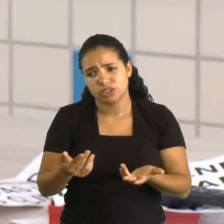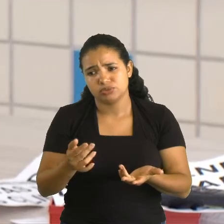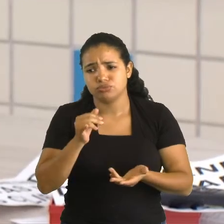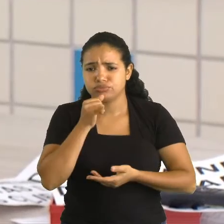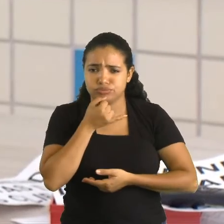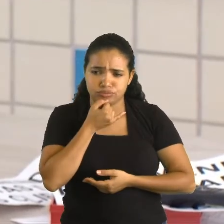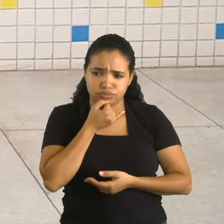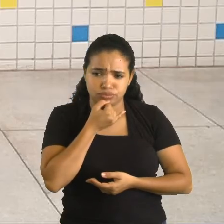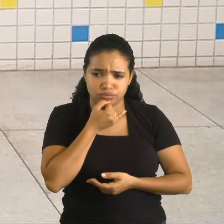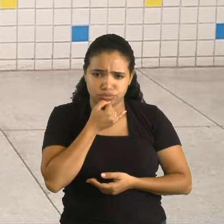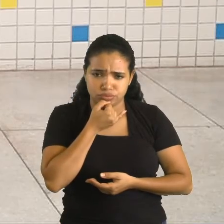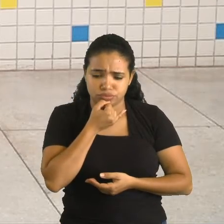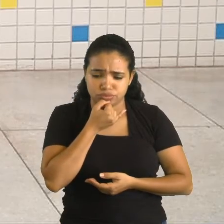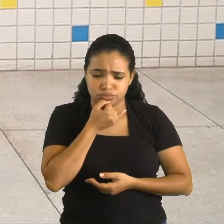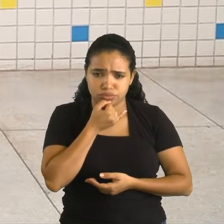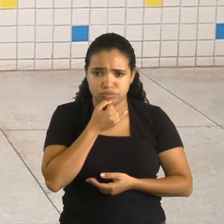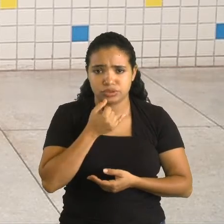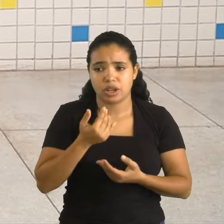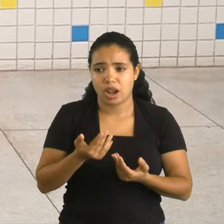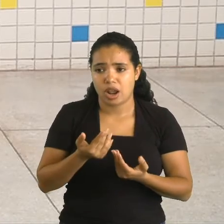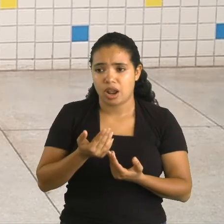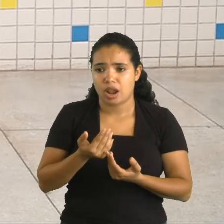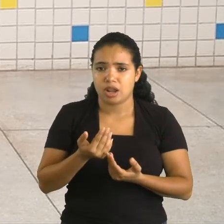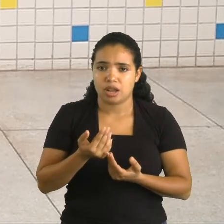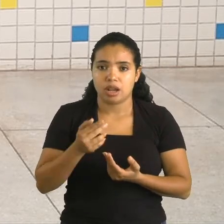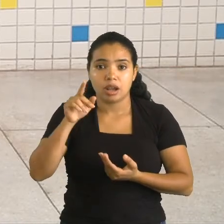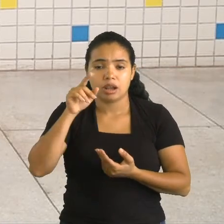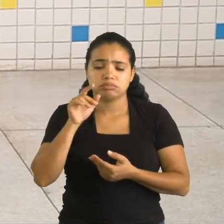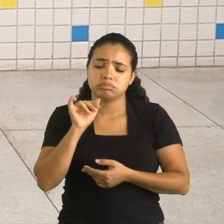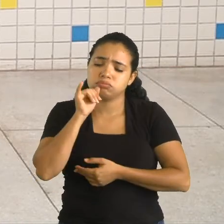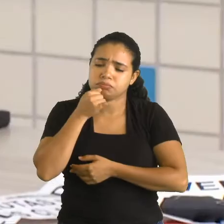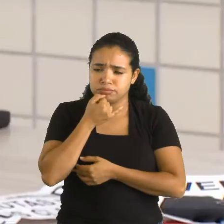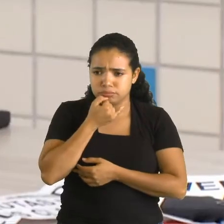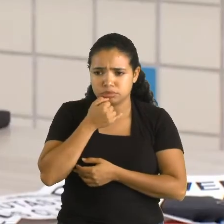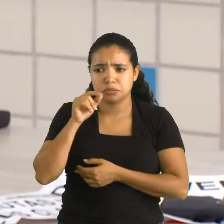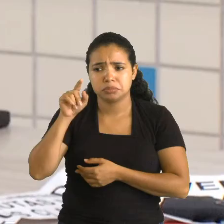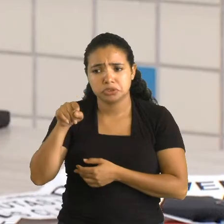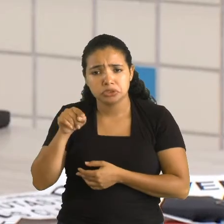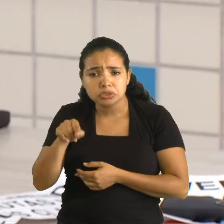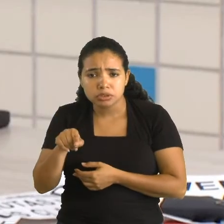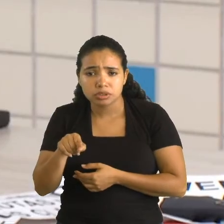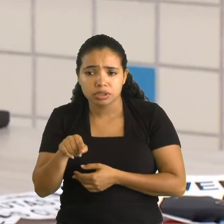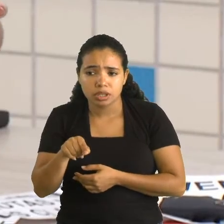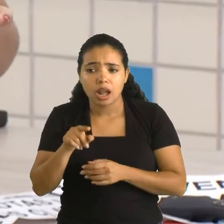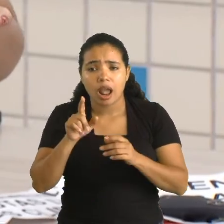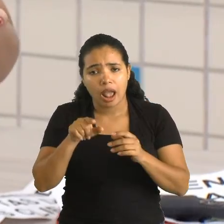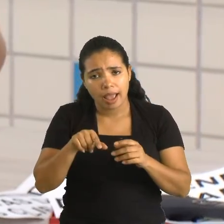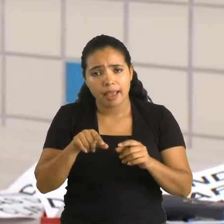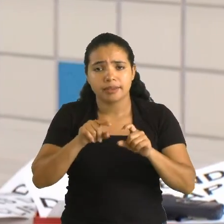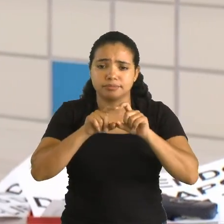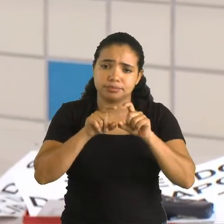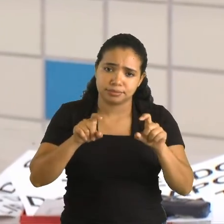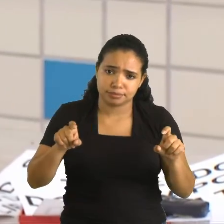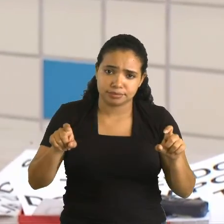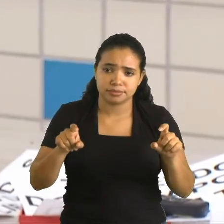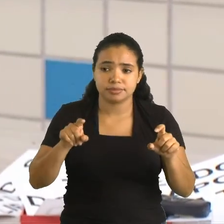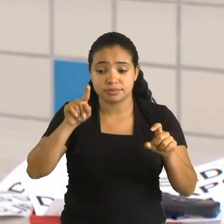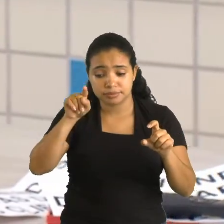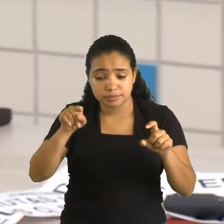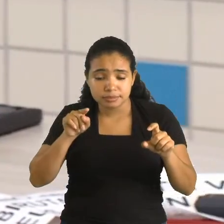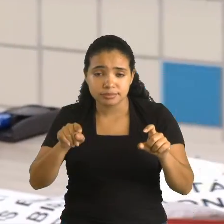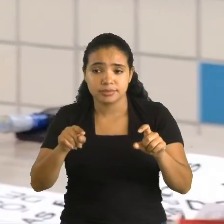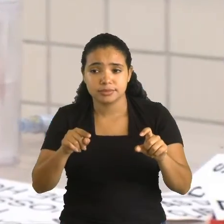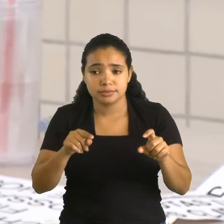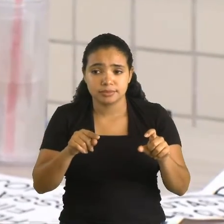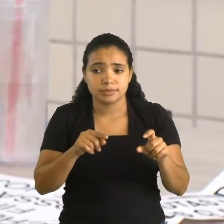Eu vou falar que peninha? Que peninha? Ou que peninha? É uma frase exclamativa. Ao